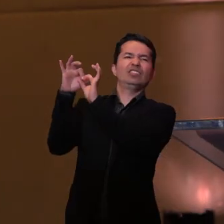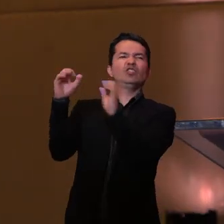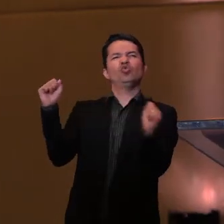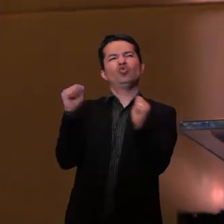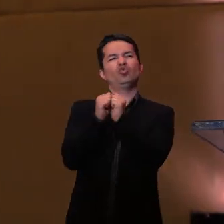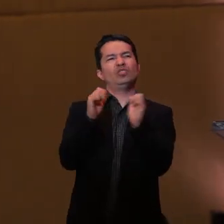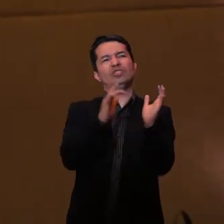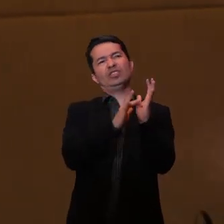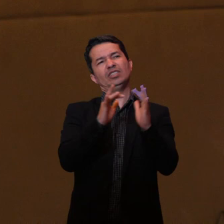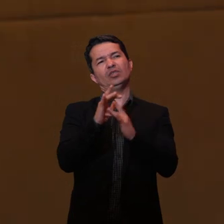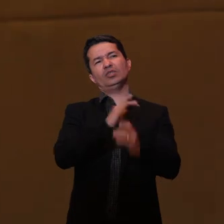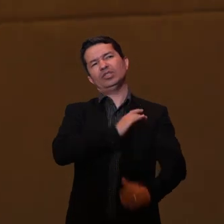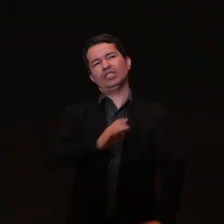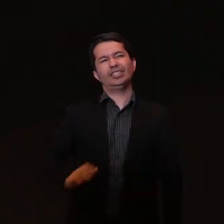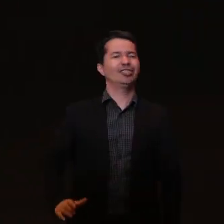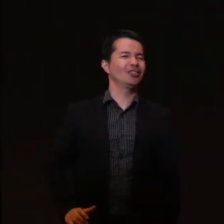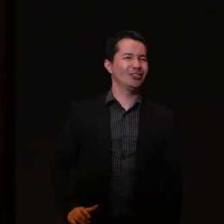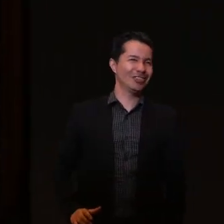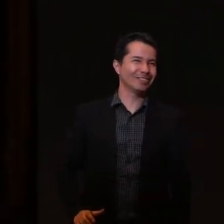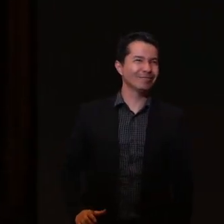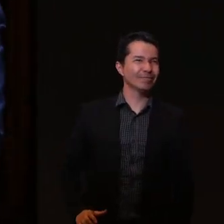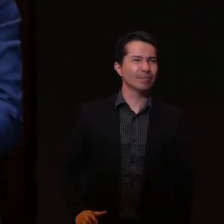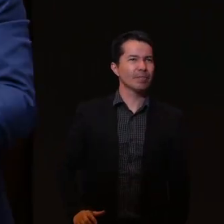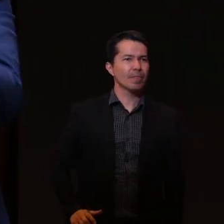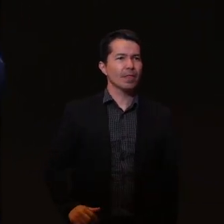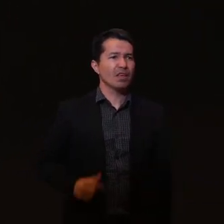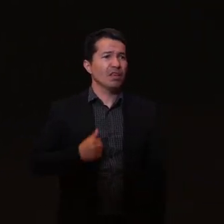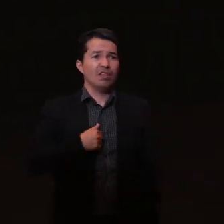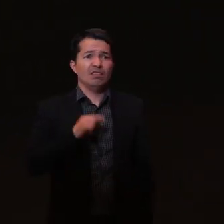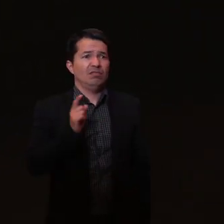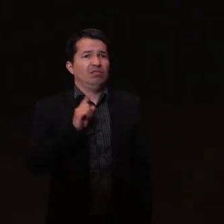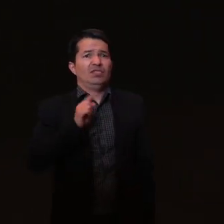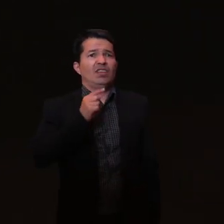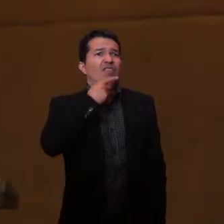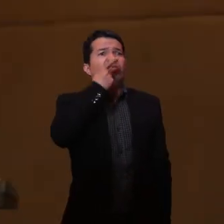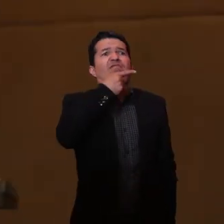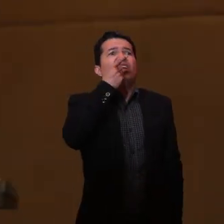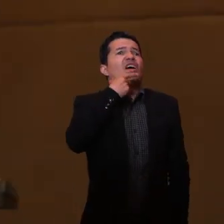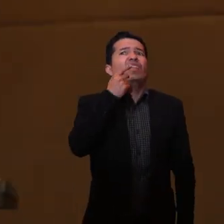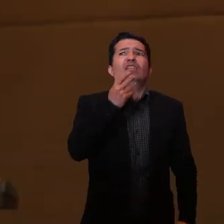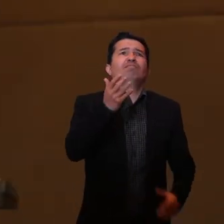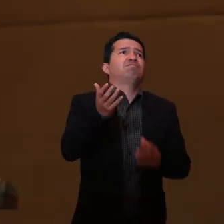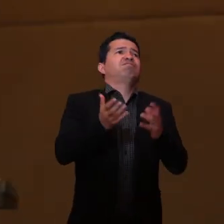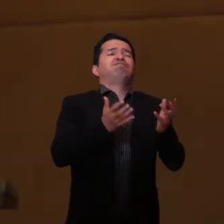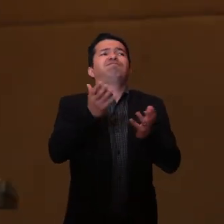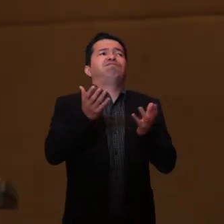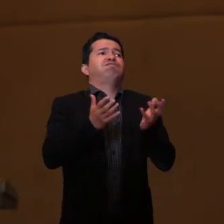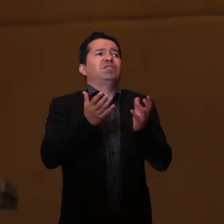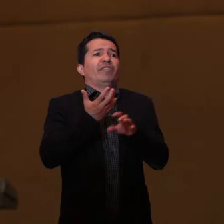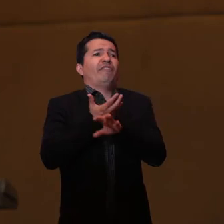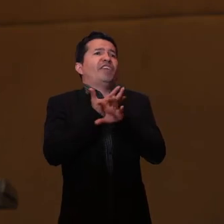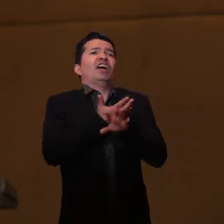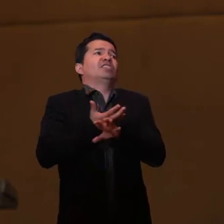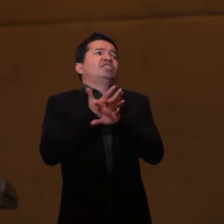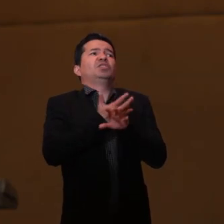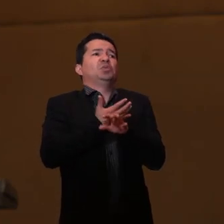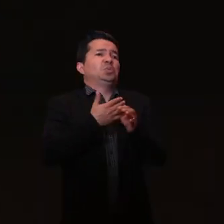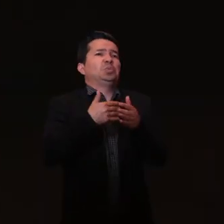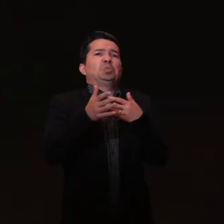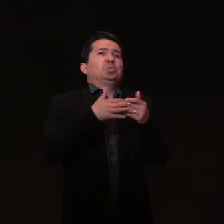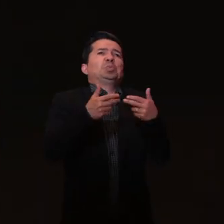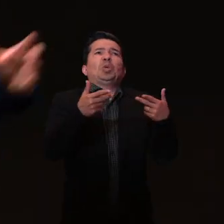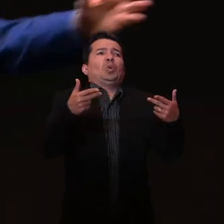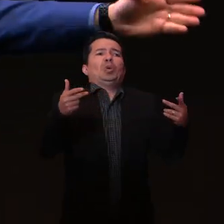esperança qualquer, eu não estou falando de expectativa de algo, eu estou falando de uma esperança viva. Como assim,